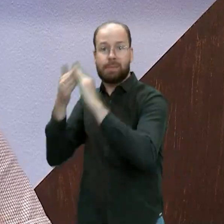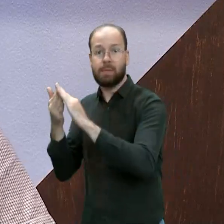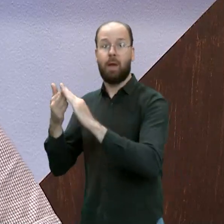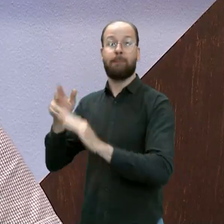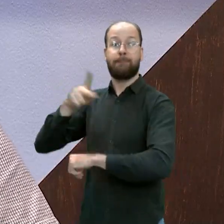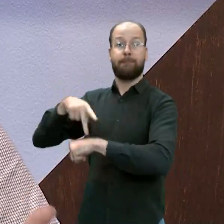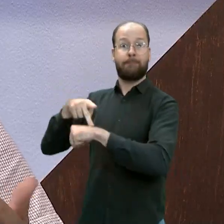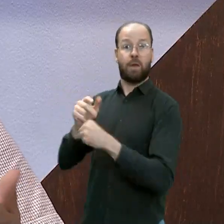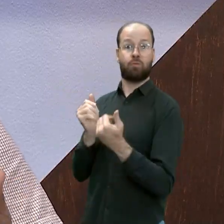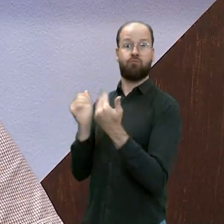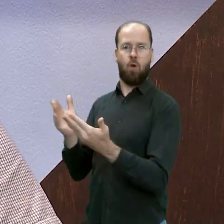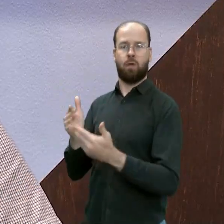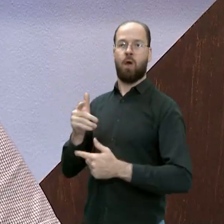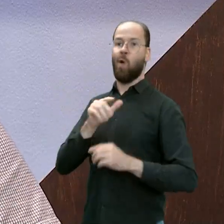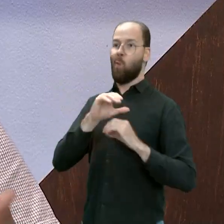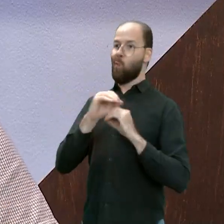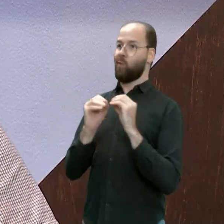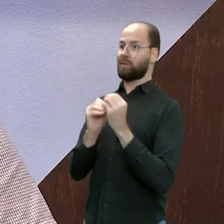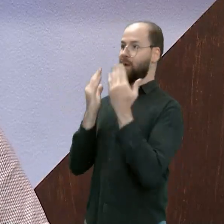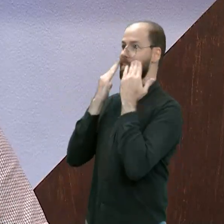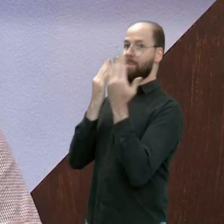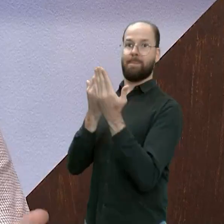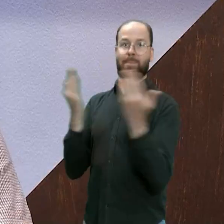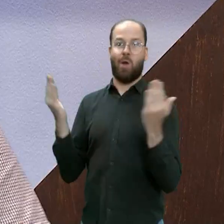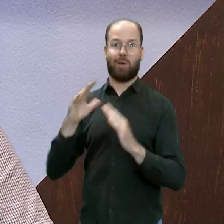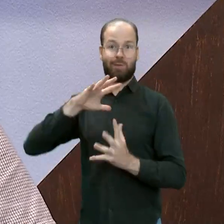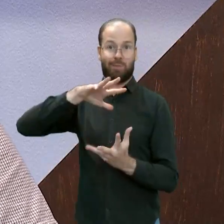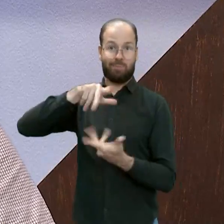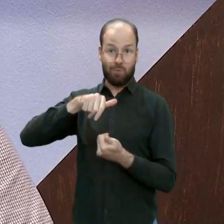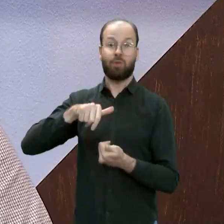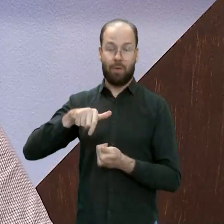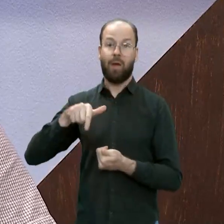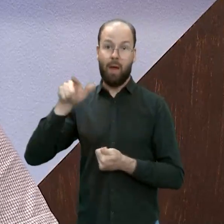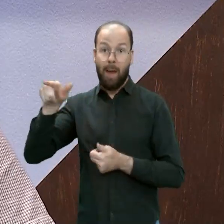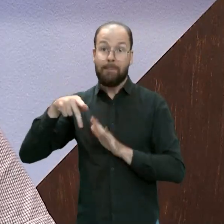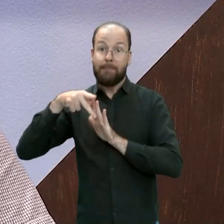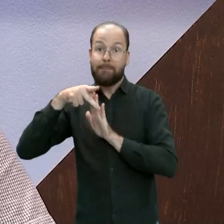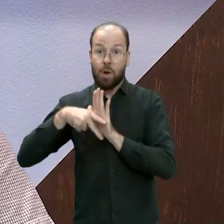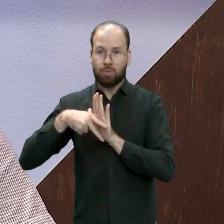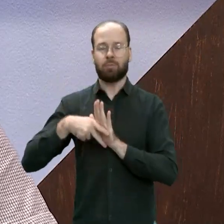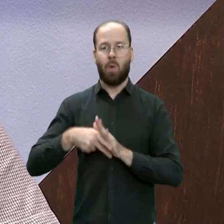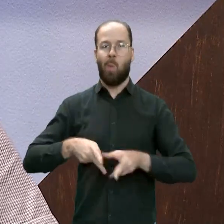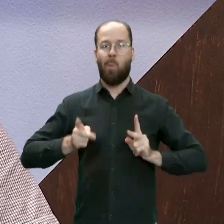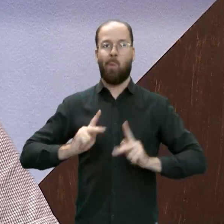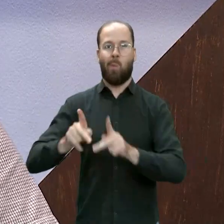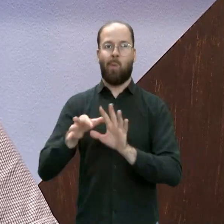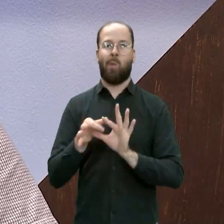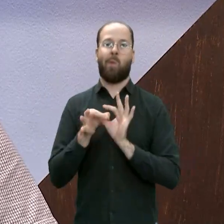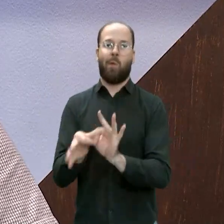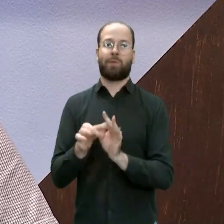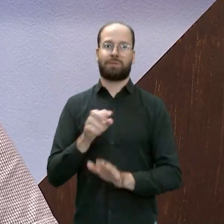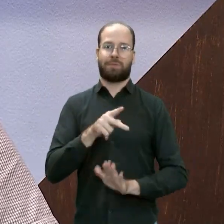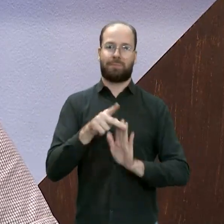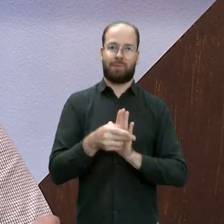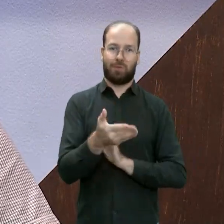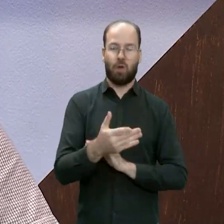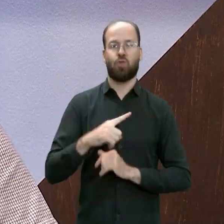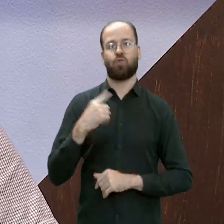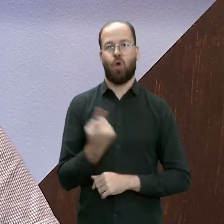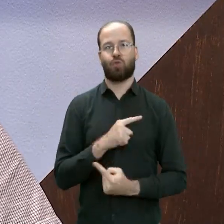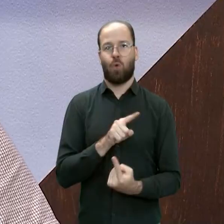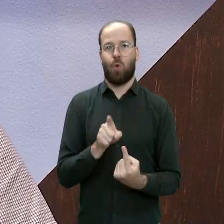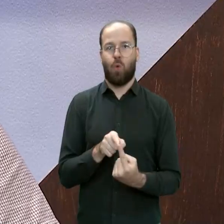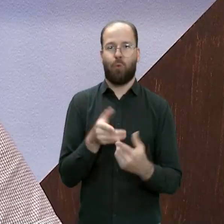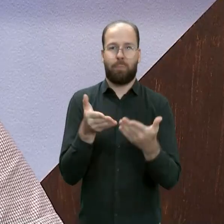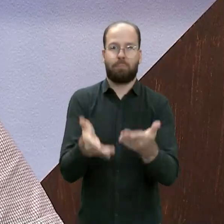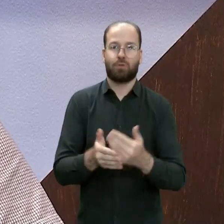UFG para o mundo. Esse projeto vai ter a garantia pelos próximos 3 anos que ele vai ter continuidade, né? Então, esse é o nosso papel, esse é o papel